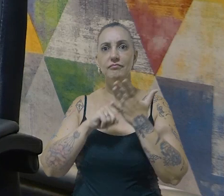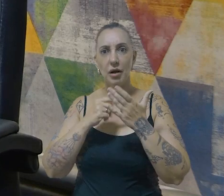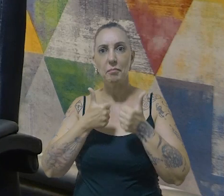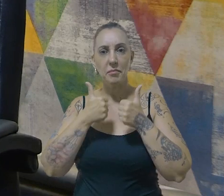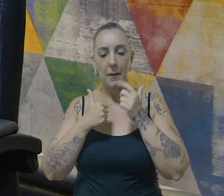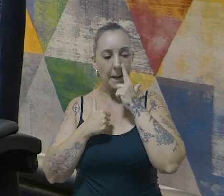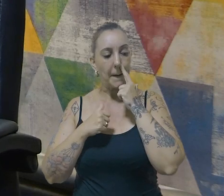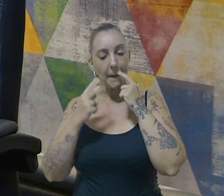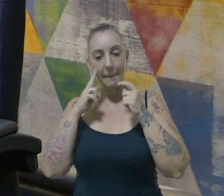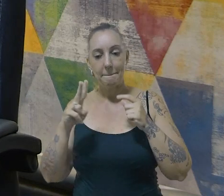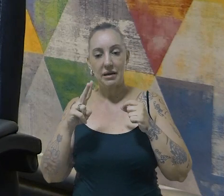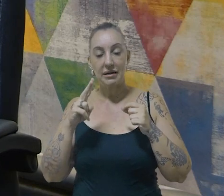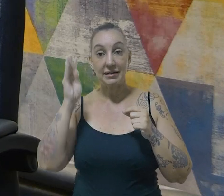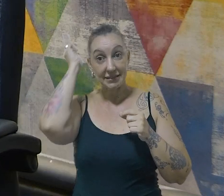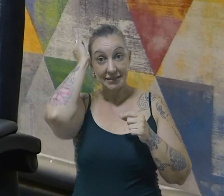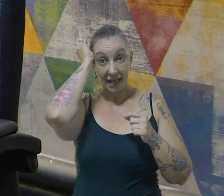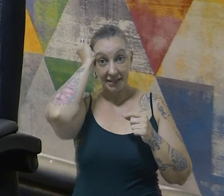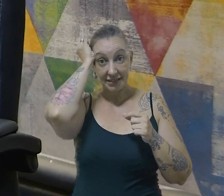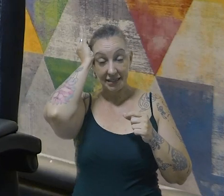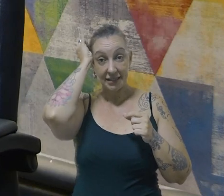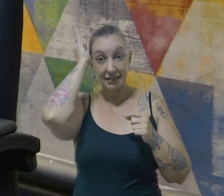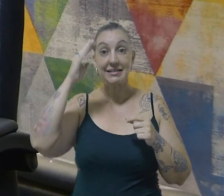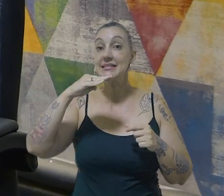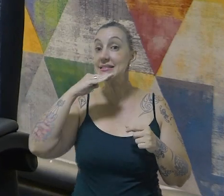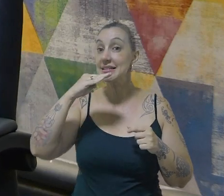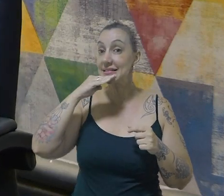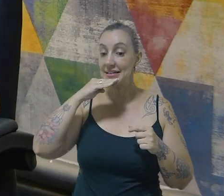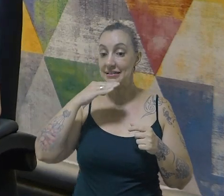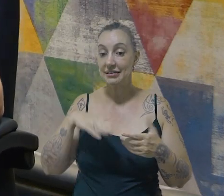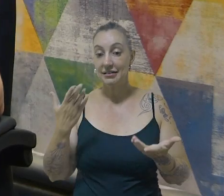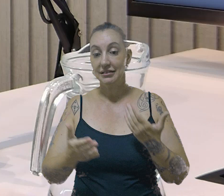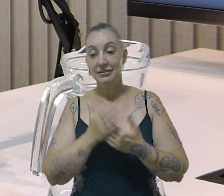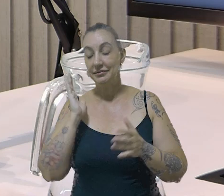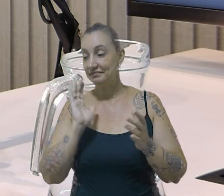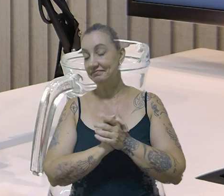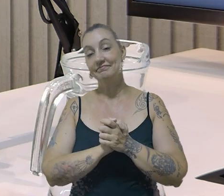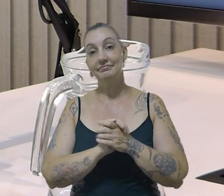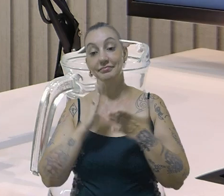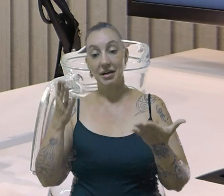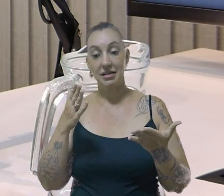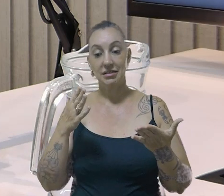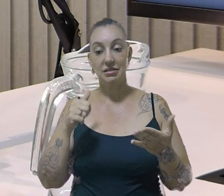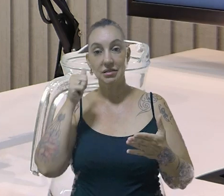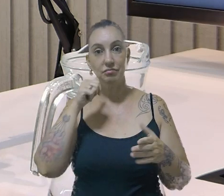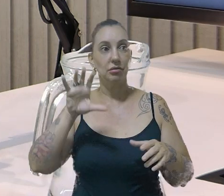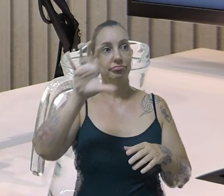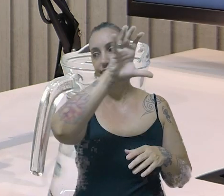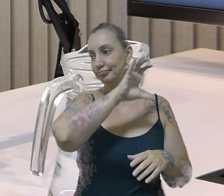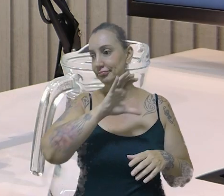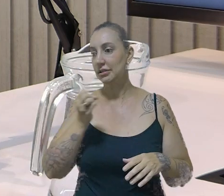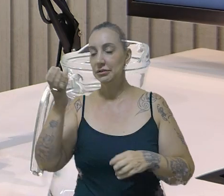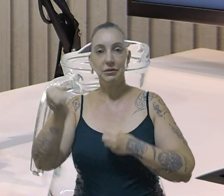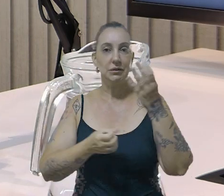aí eu vi que tava no S Santana agora né Pois é perdi eu vi depois já que já tinha acabado per mas as meninas estão circulando